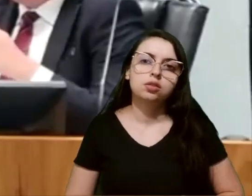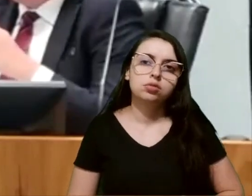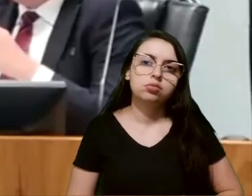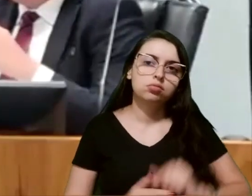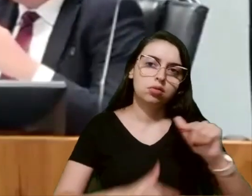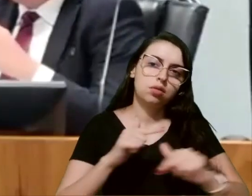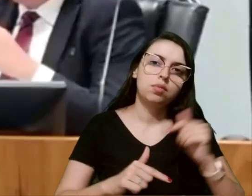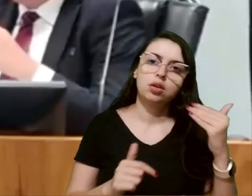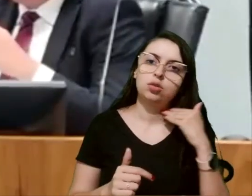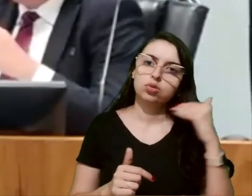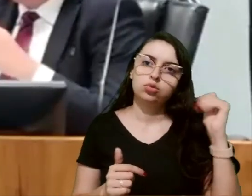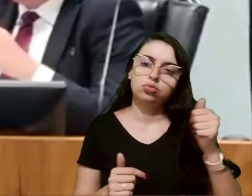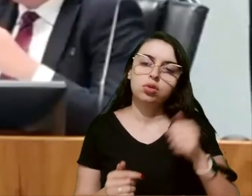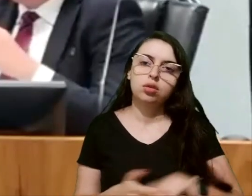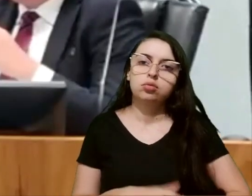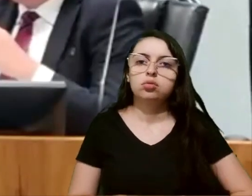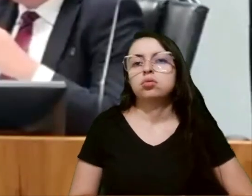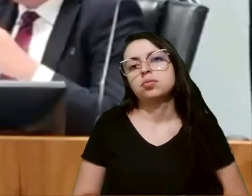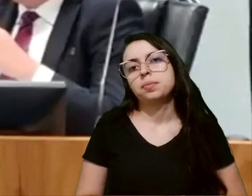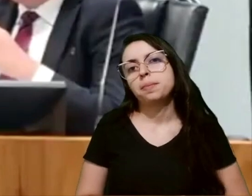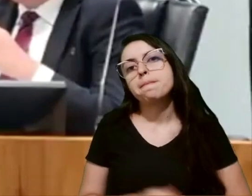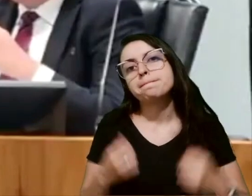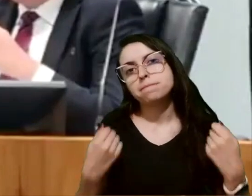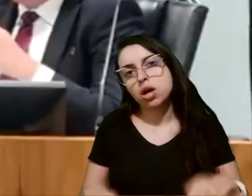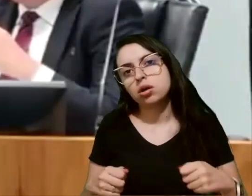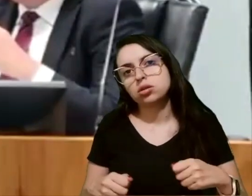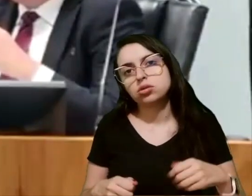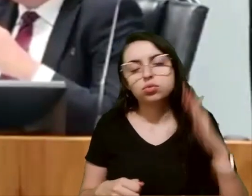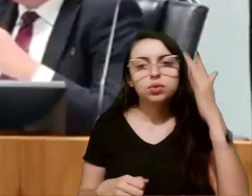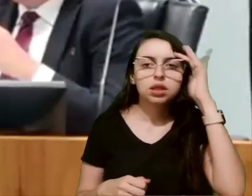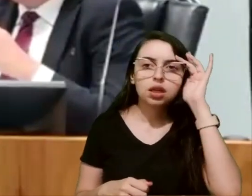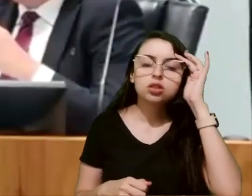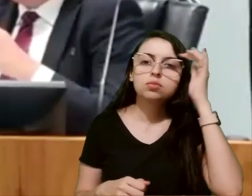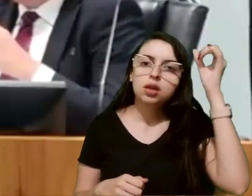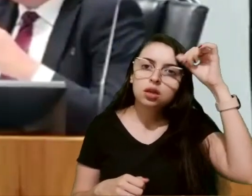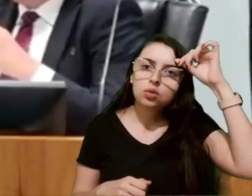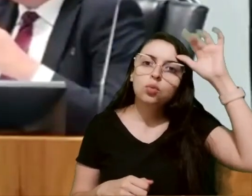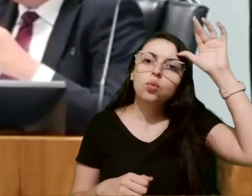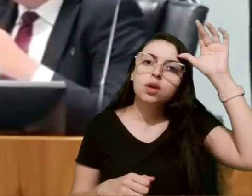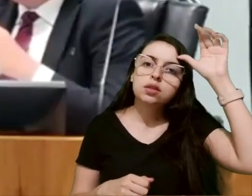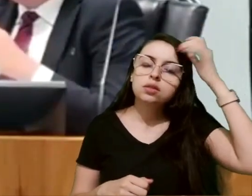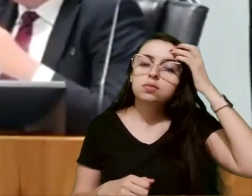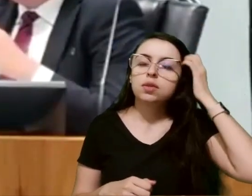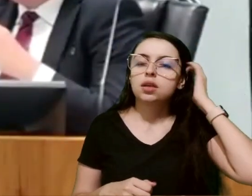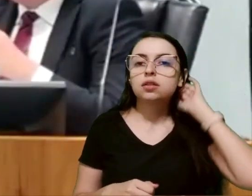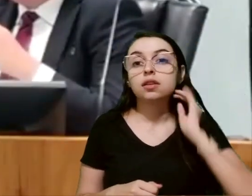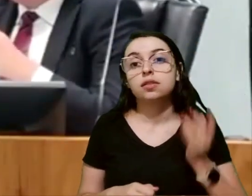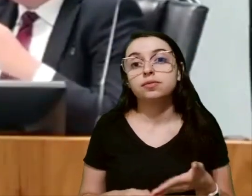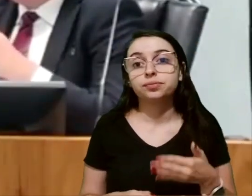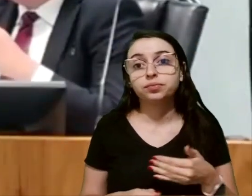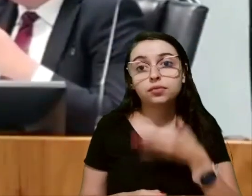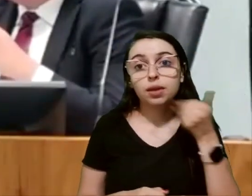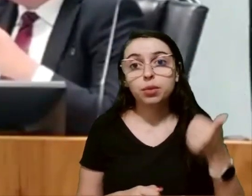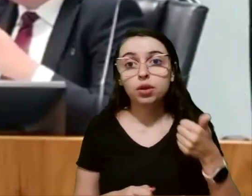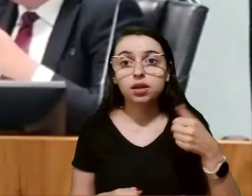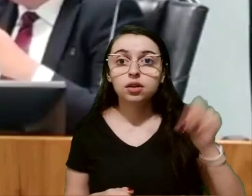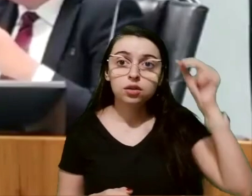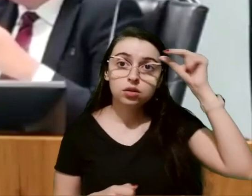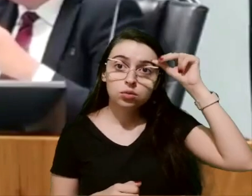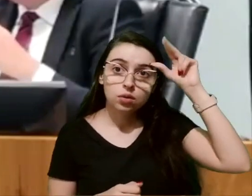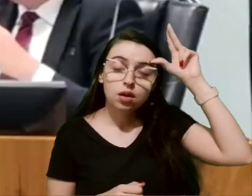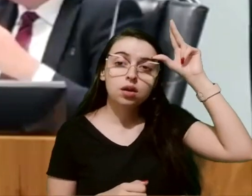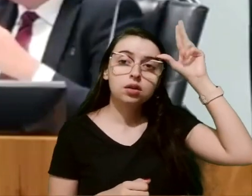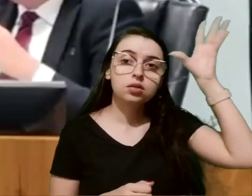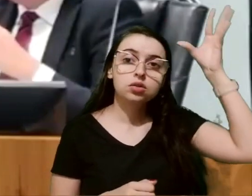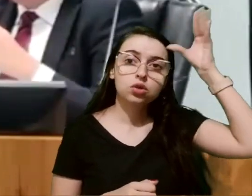trabalho do julgador, de maneira que ele possa, o conhecimento que ele desenvolve, a vantagem da especialização é essa,